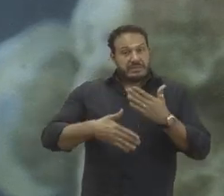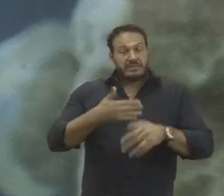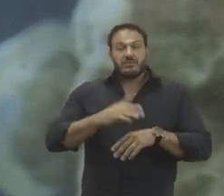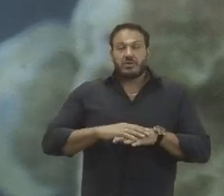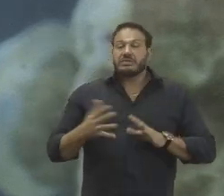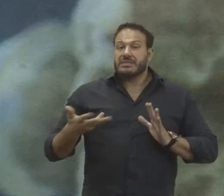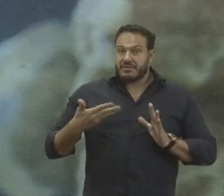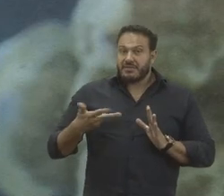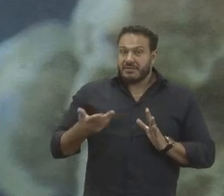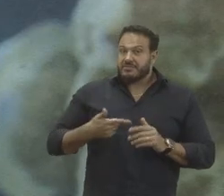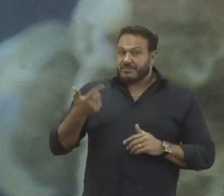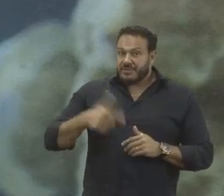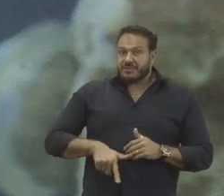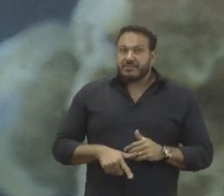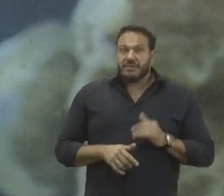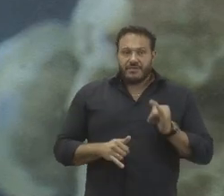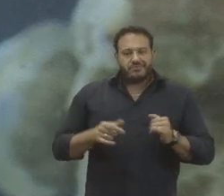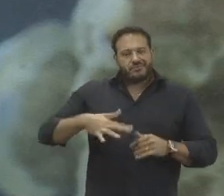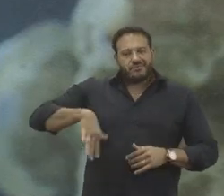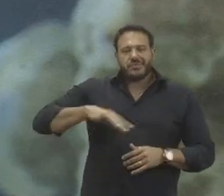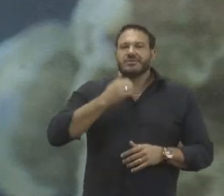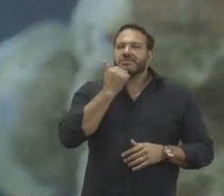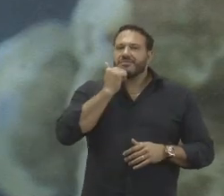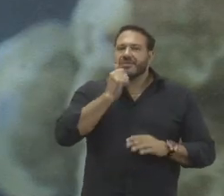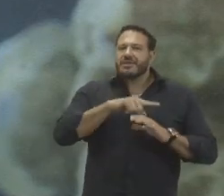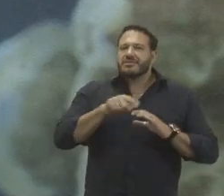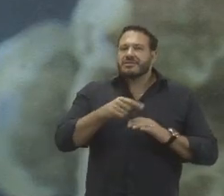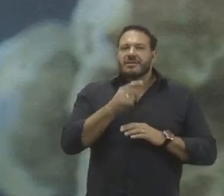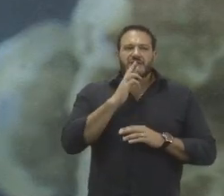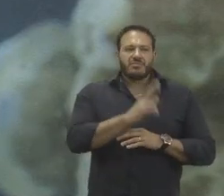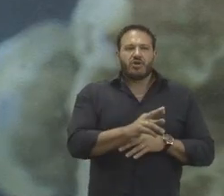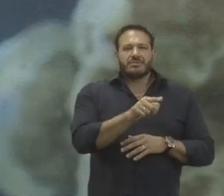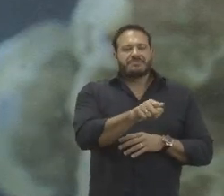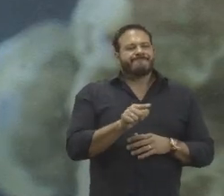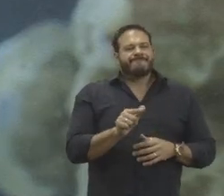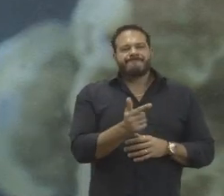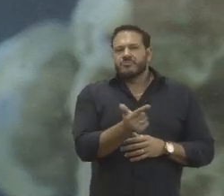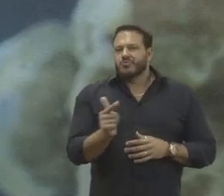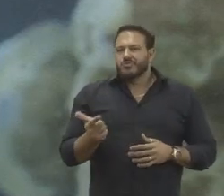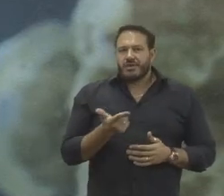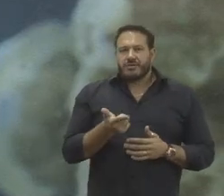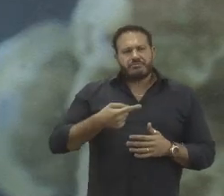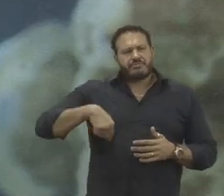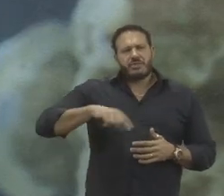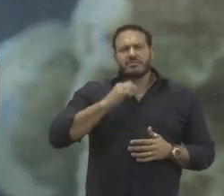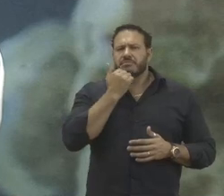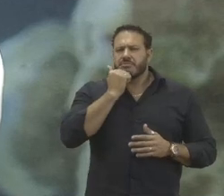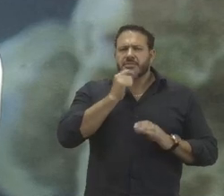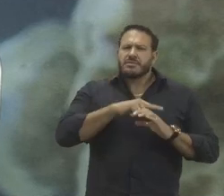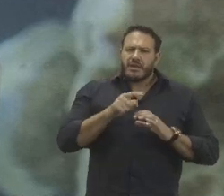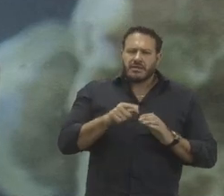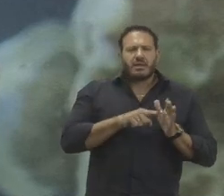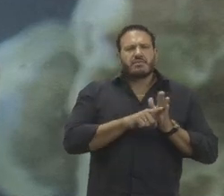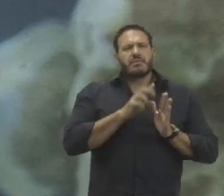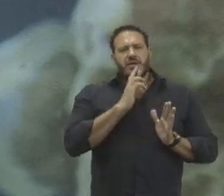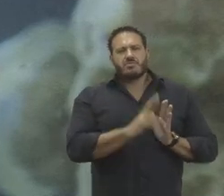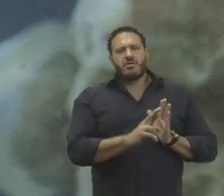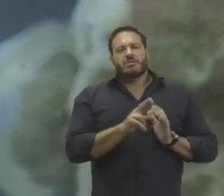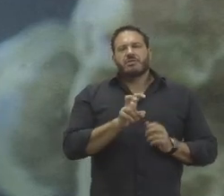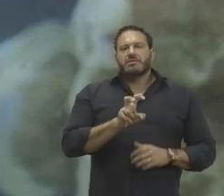acelere muito e de novo a ciência não tem respostas para isso né Eh a ciência tem resposta para